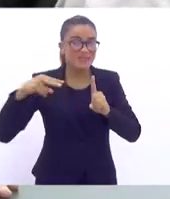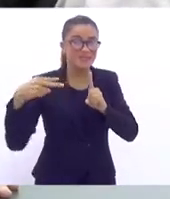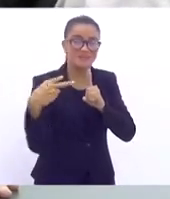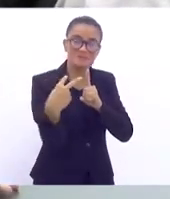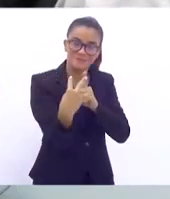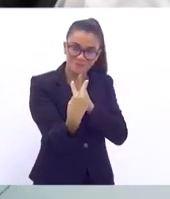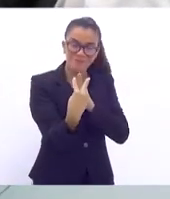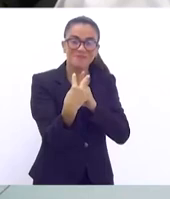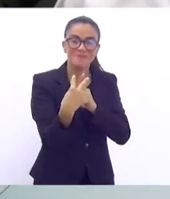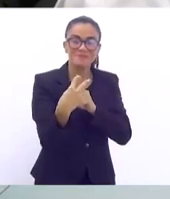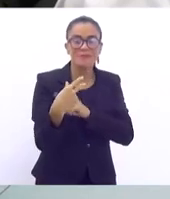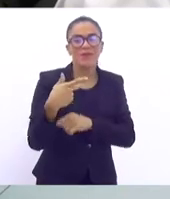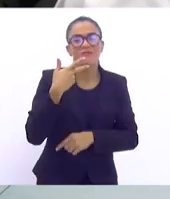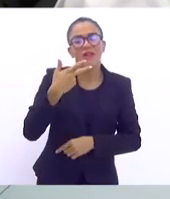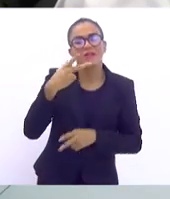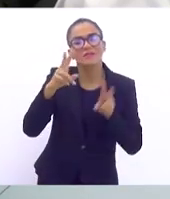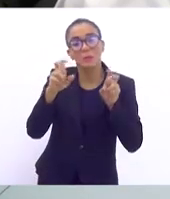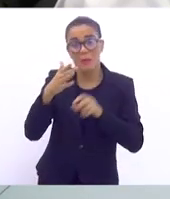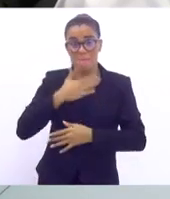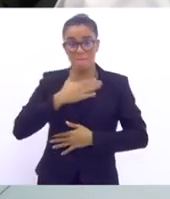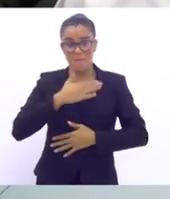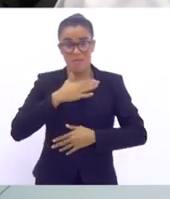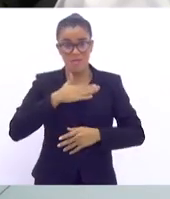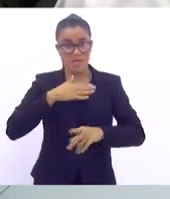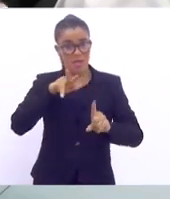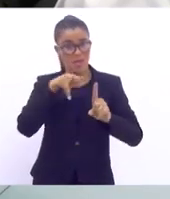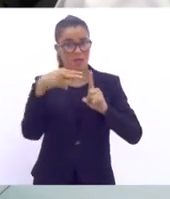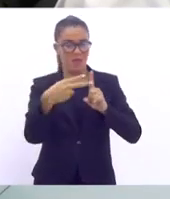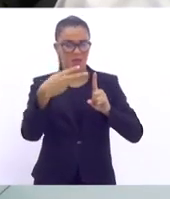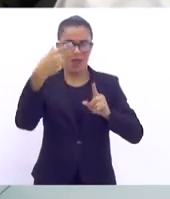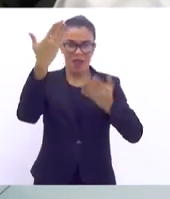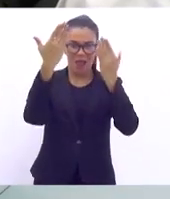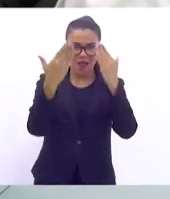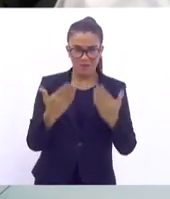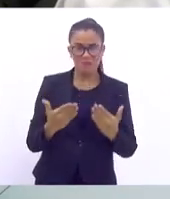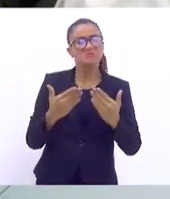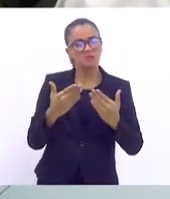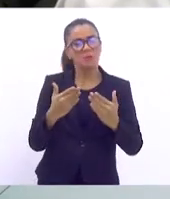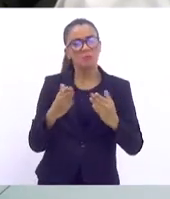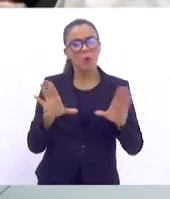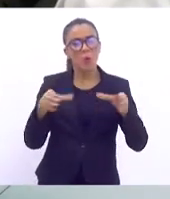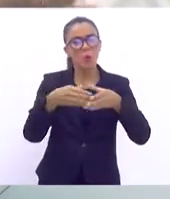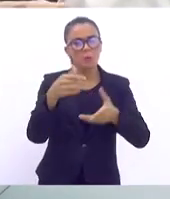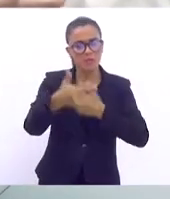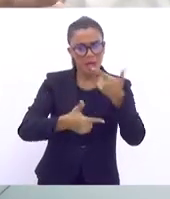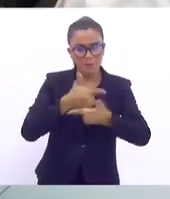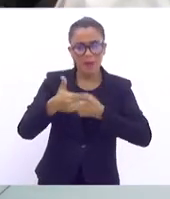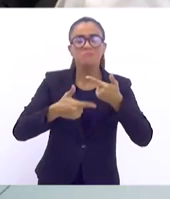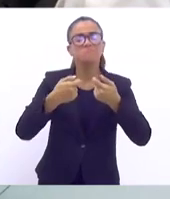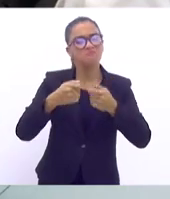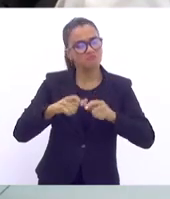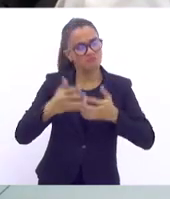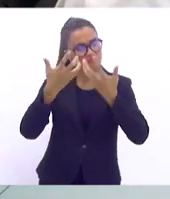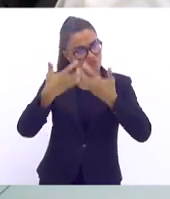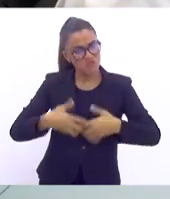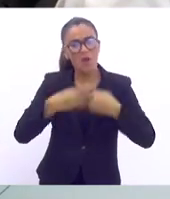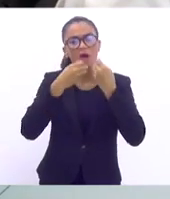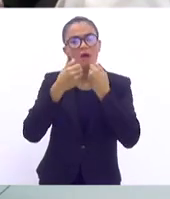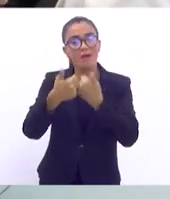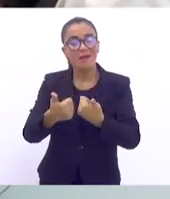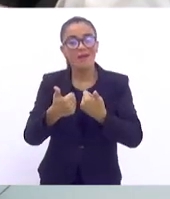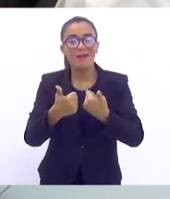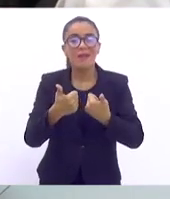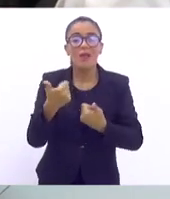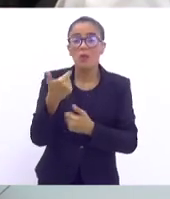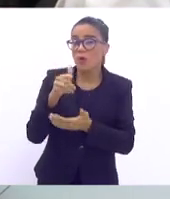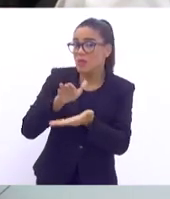trazida aqui eu queria dizer assim na minha avaliação as frentes hoje funcionam bem só que elas têm que ter mais claro alguns aspectos Por exemplo quando